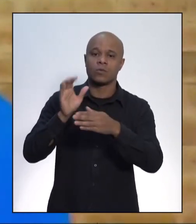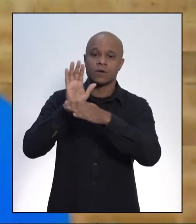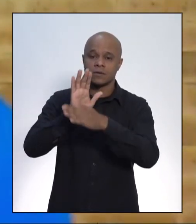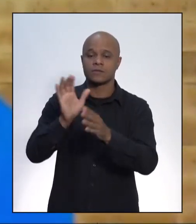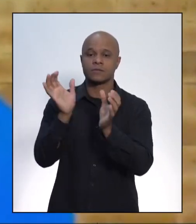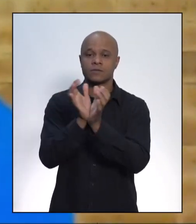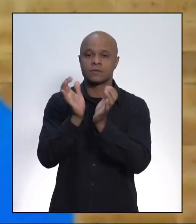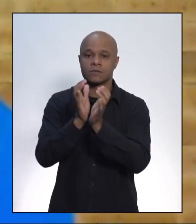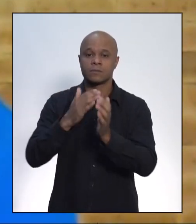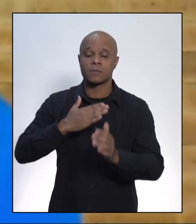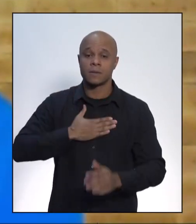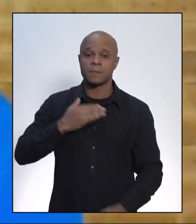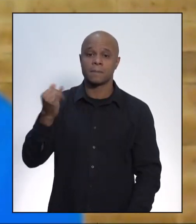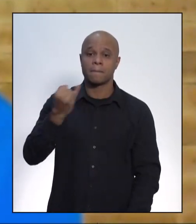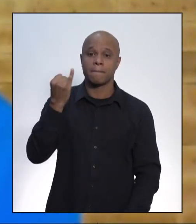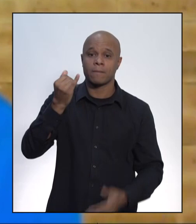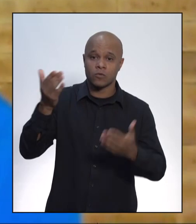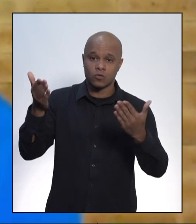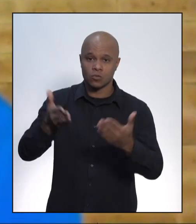importantes para mim, tá?